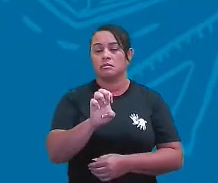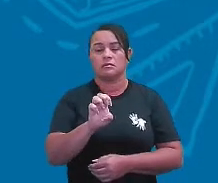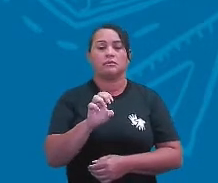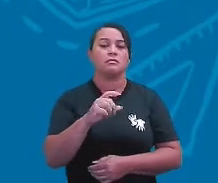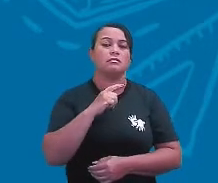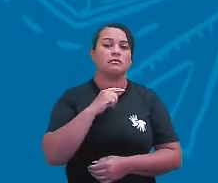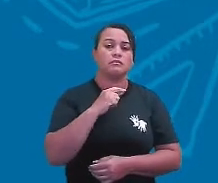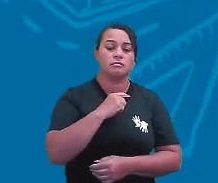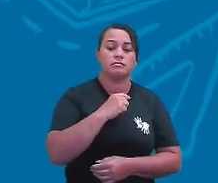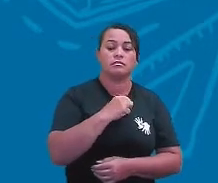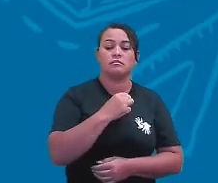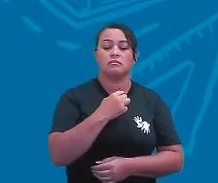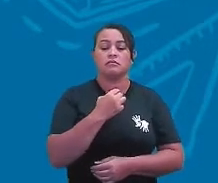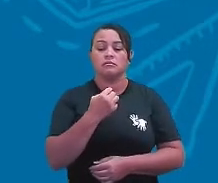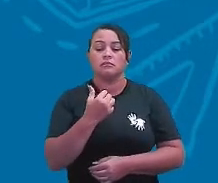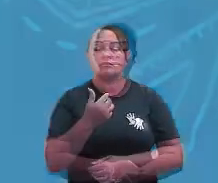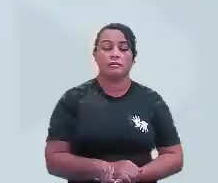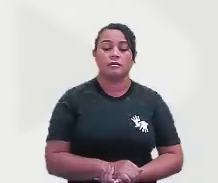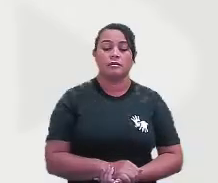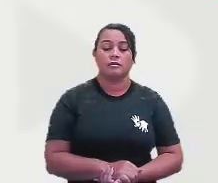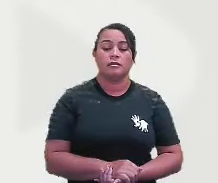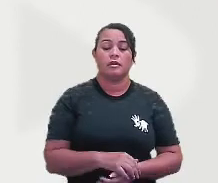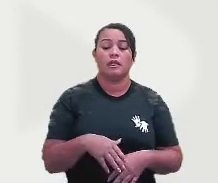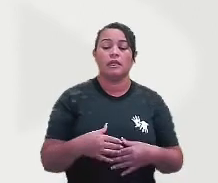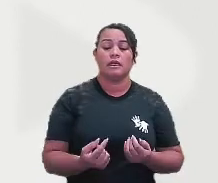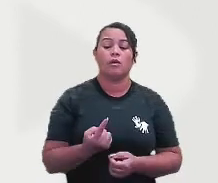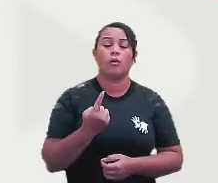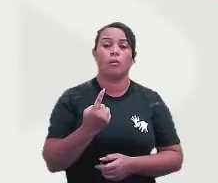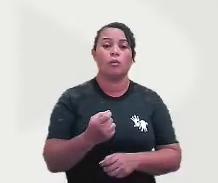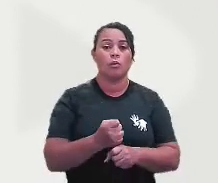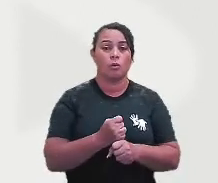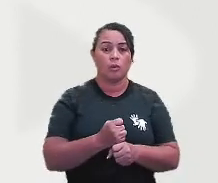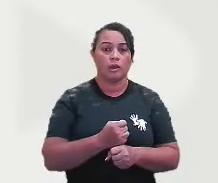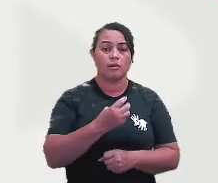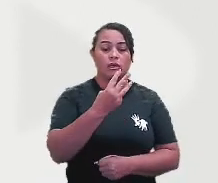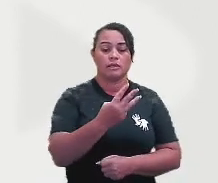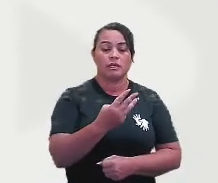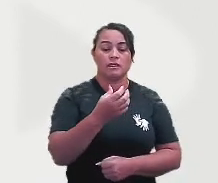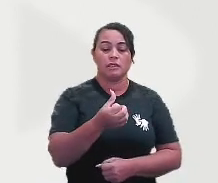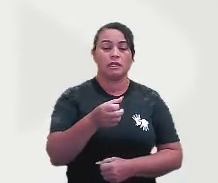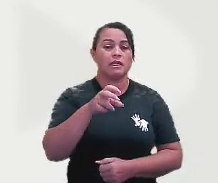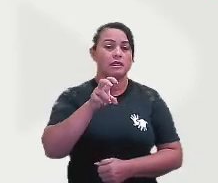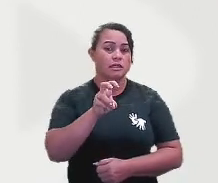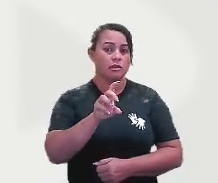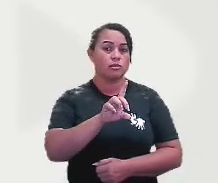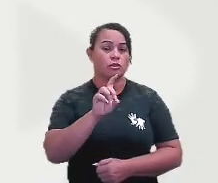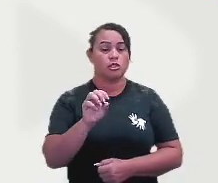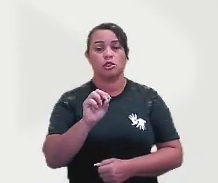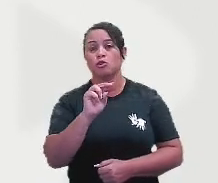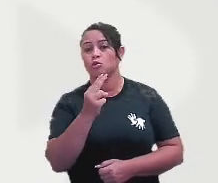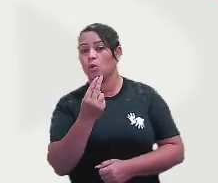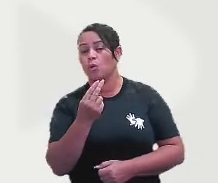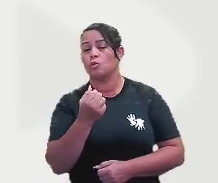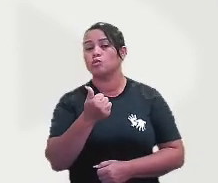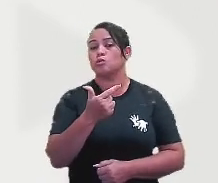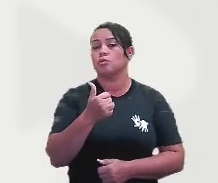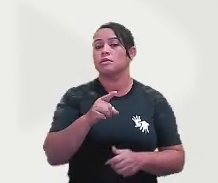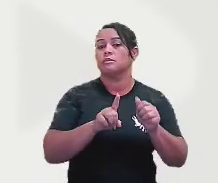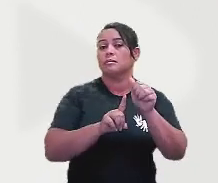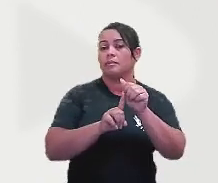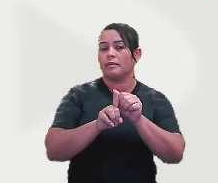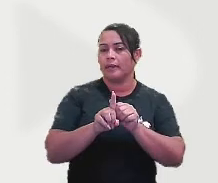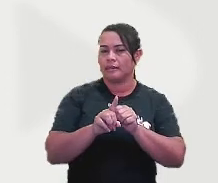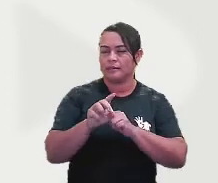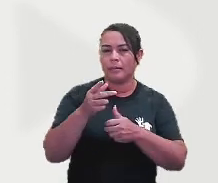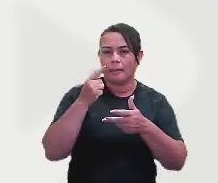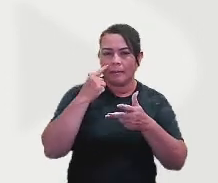um semestre, 6 meses, um ano, 365 dias ou 12 meses. Perceberam lá, em relação ao que